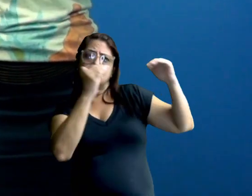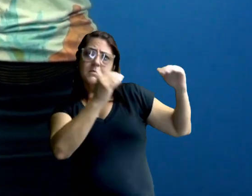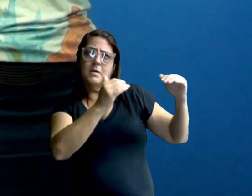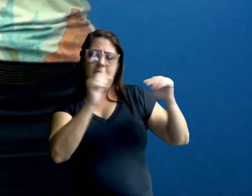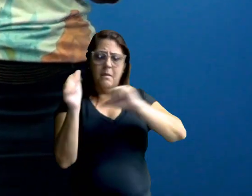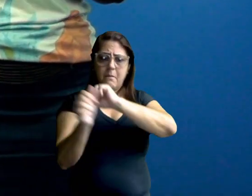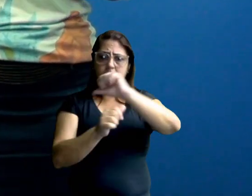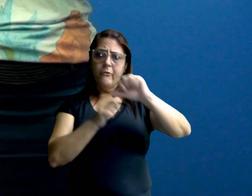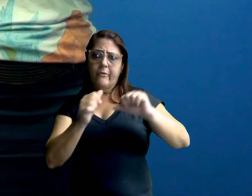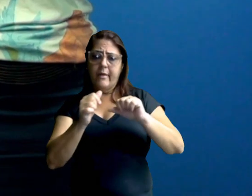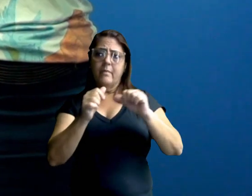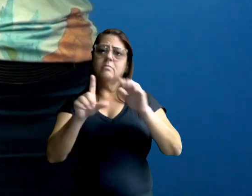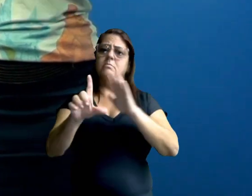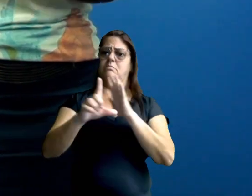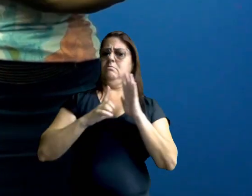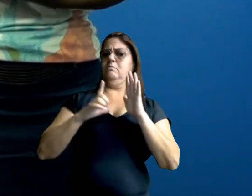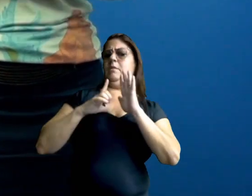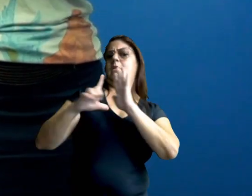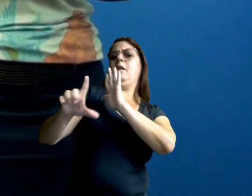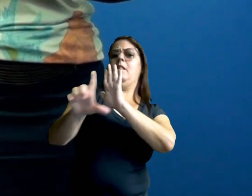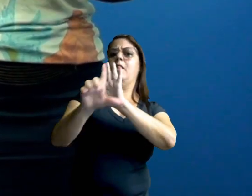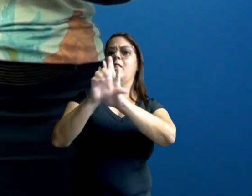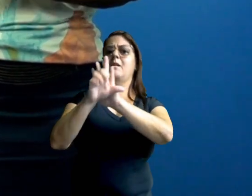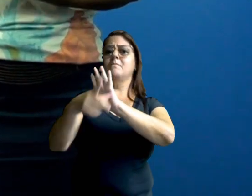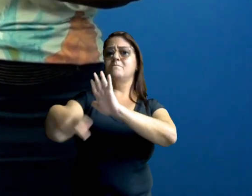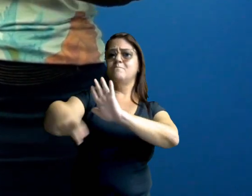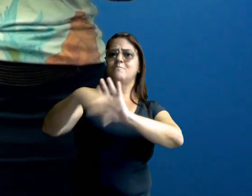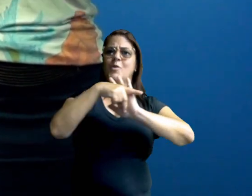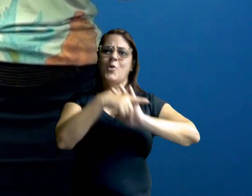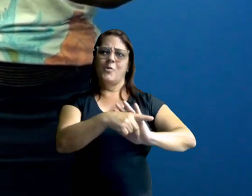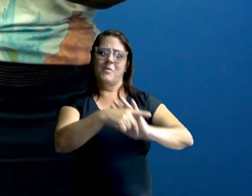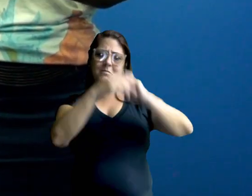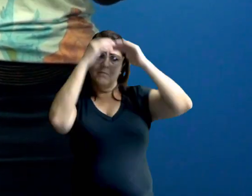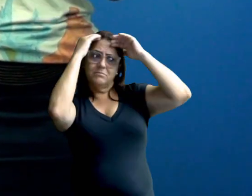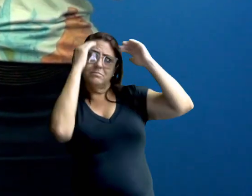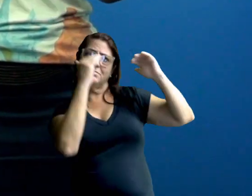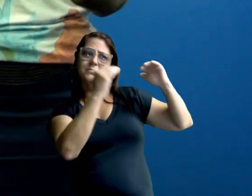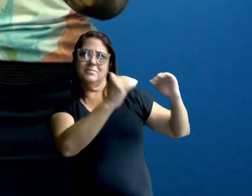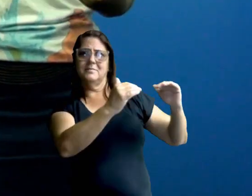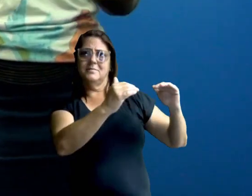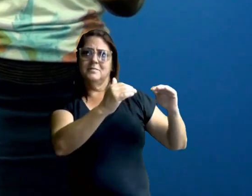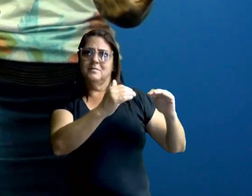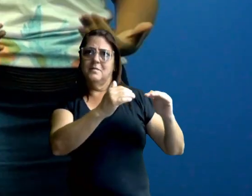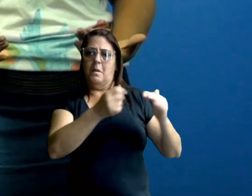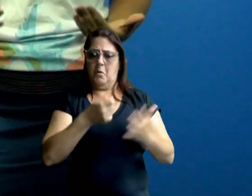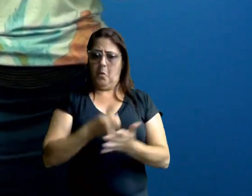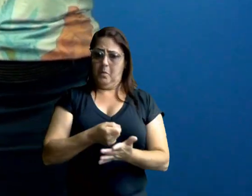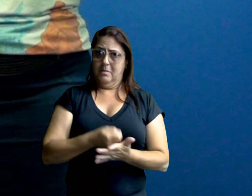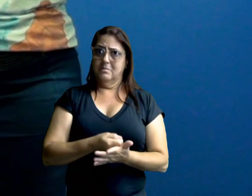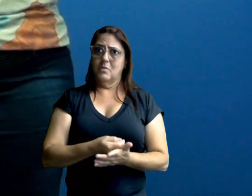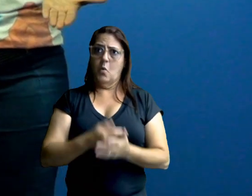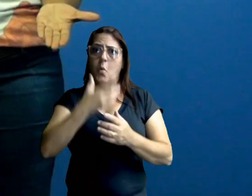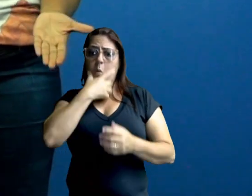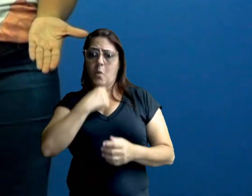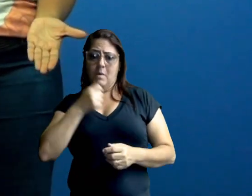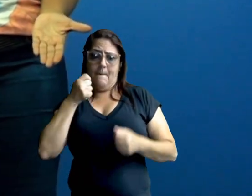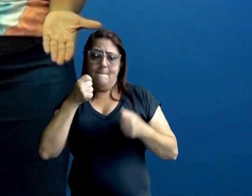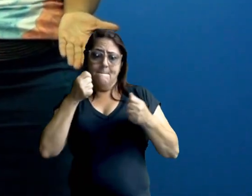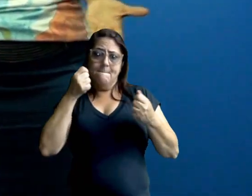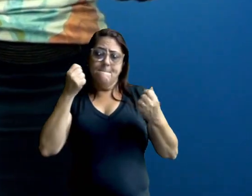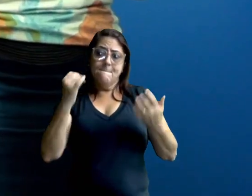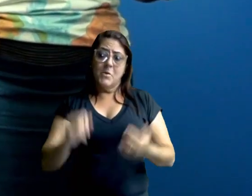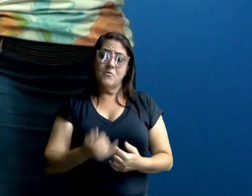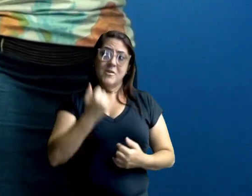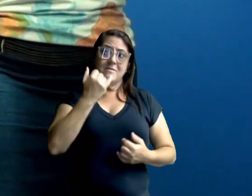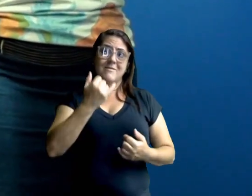tirar aquilo. Então, existem leis e essas leis, elas devem ser cumpridas para que o homem possa aproveitar bem o